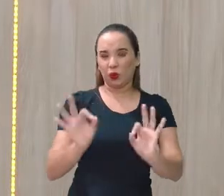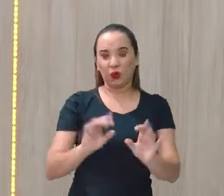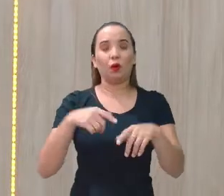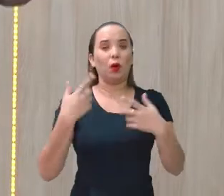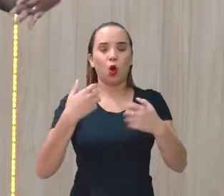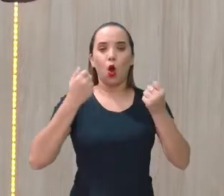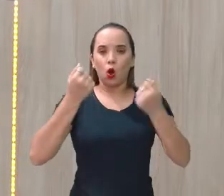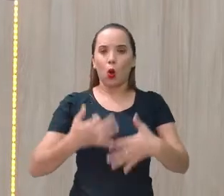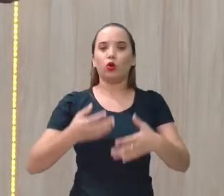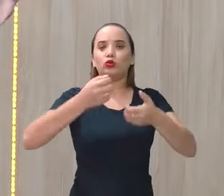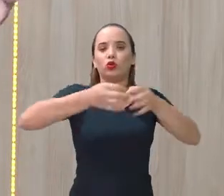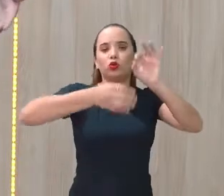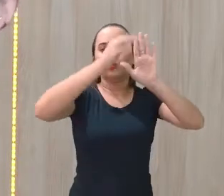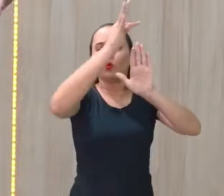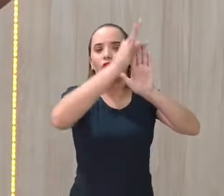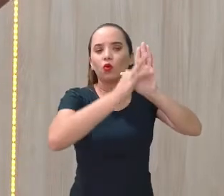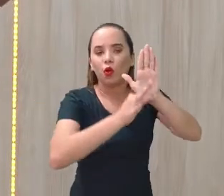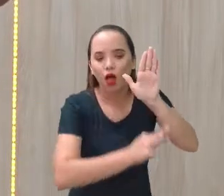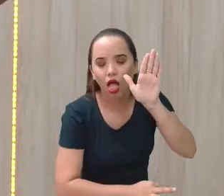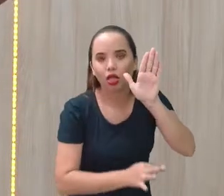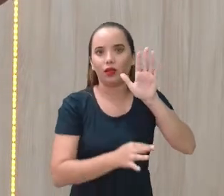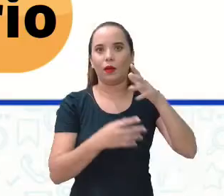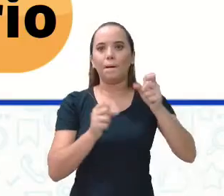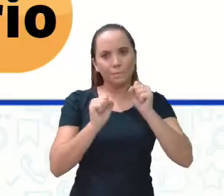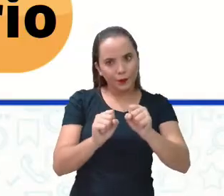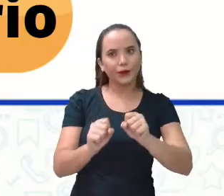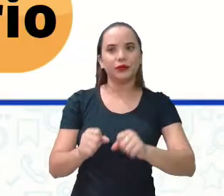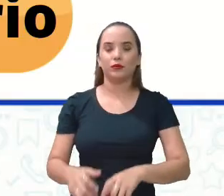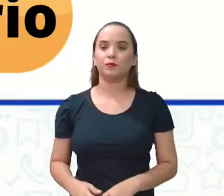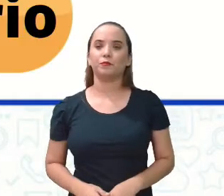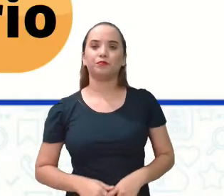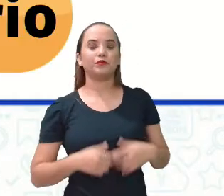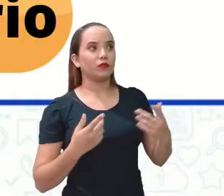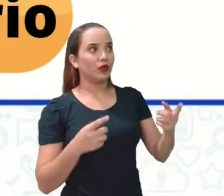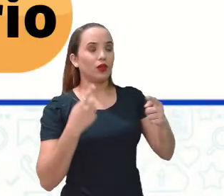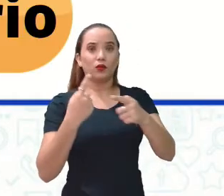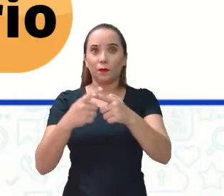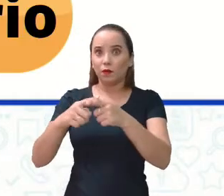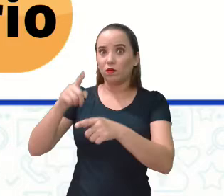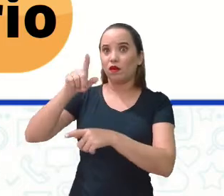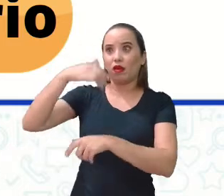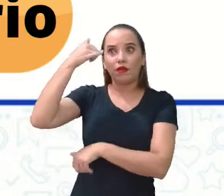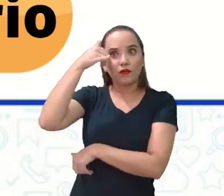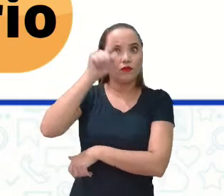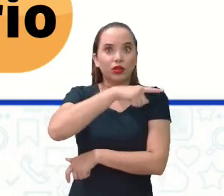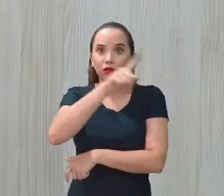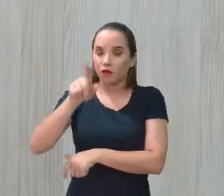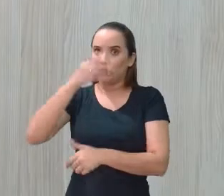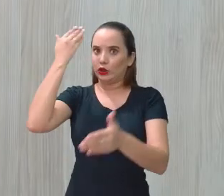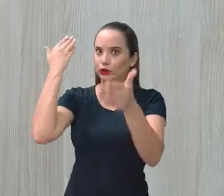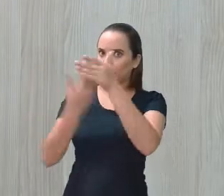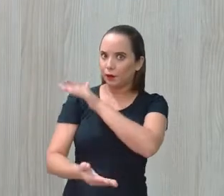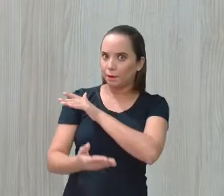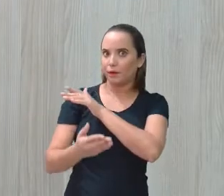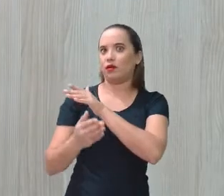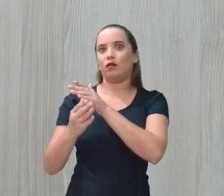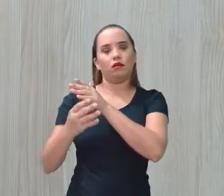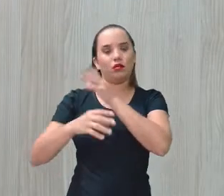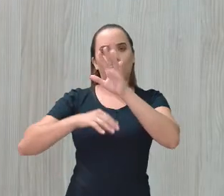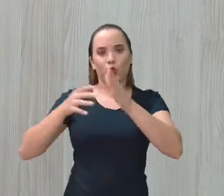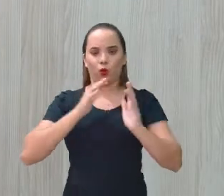é escrever, fazer um roteiro. Isso por quê? Porque evita que vocês se percam na fala. Isso. Porque